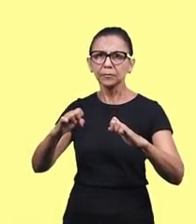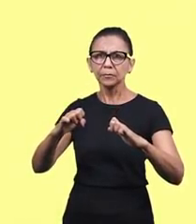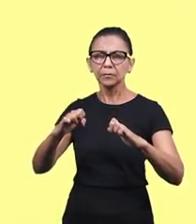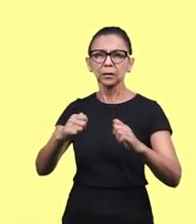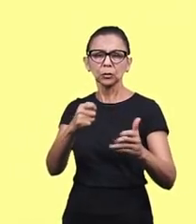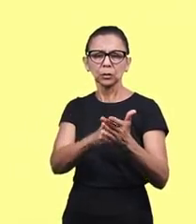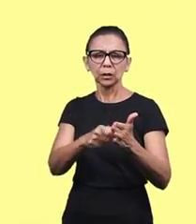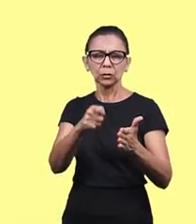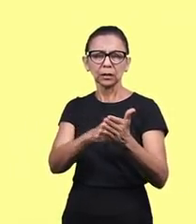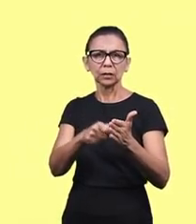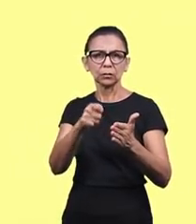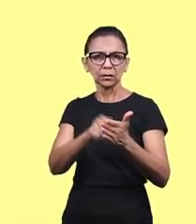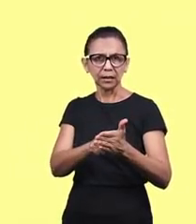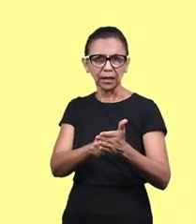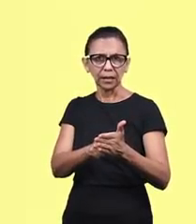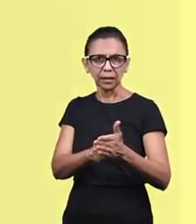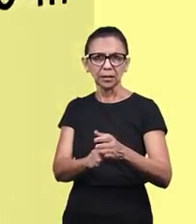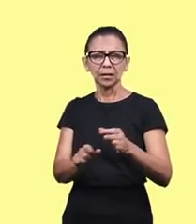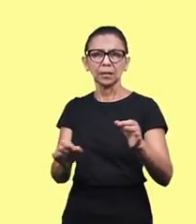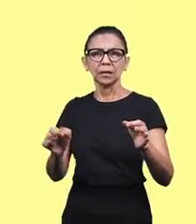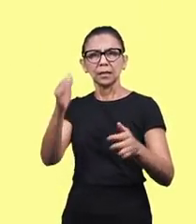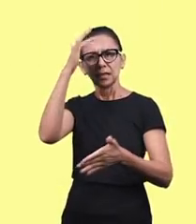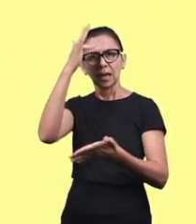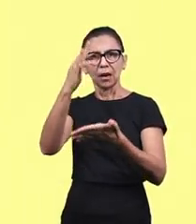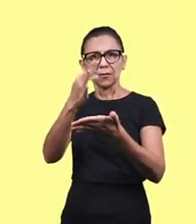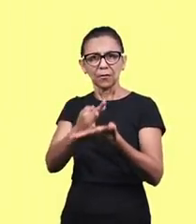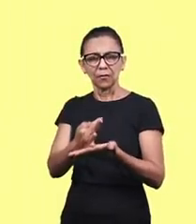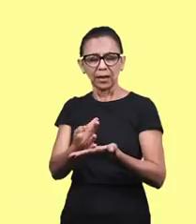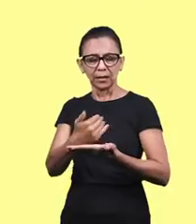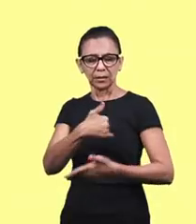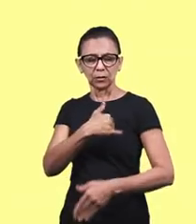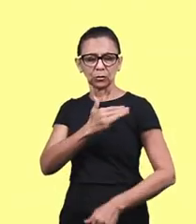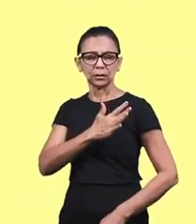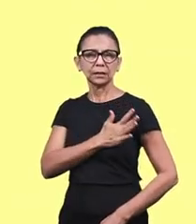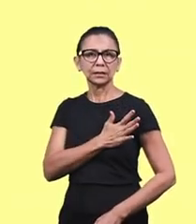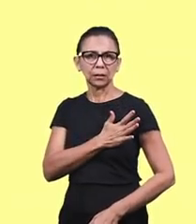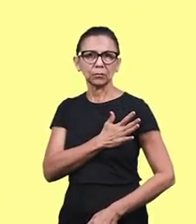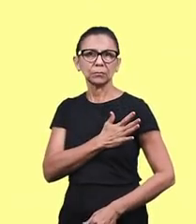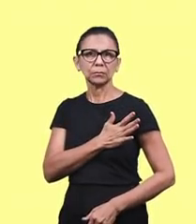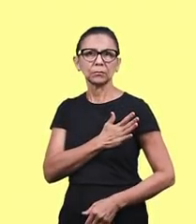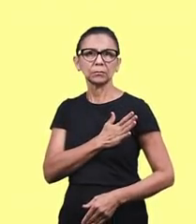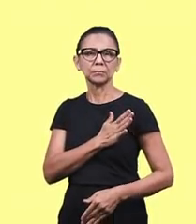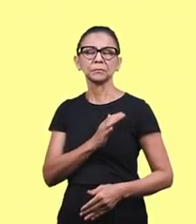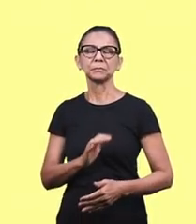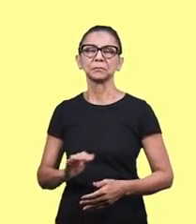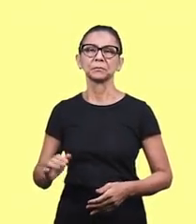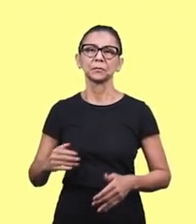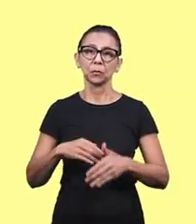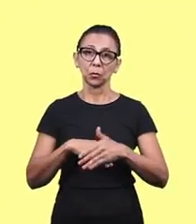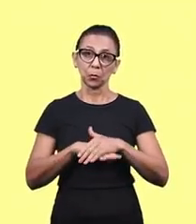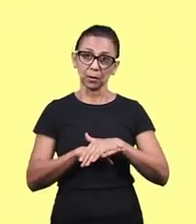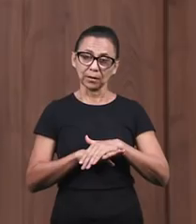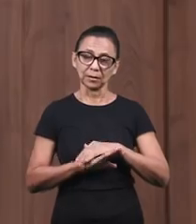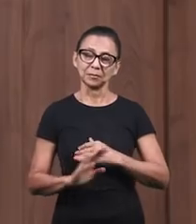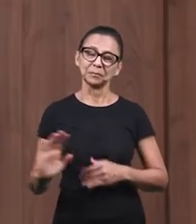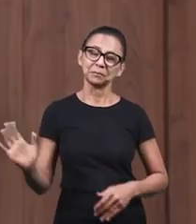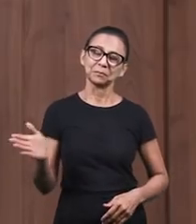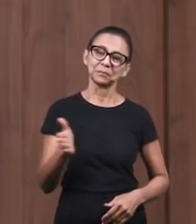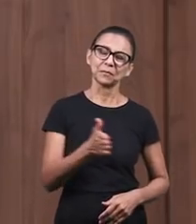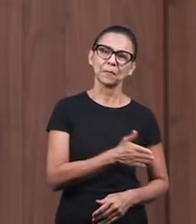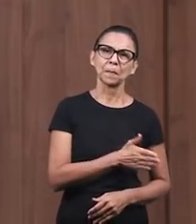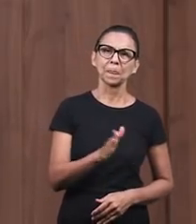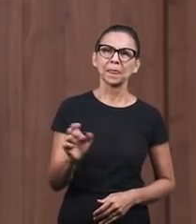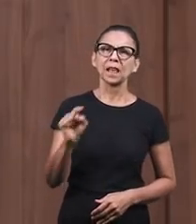fé. Hoje, o Senhor nos ensina a guardar a fé. Mas quem escreveu esta carta